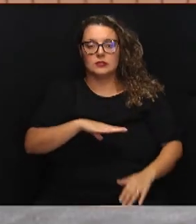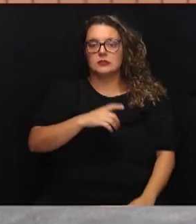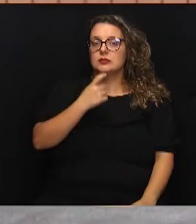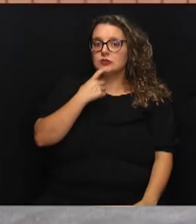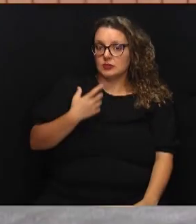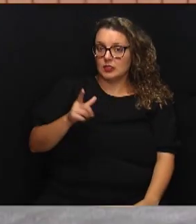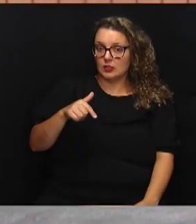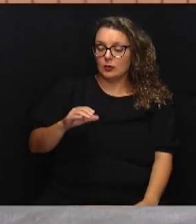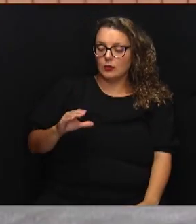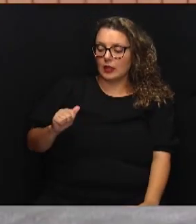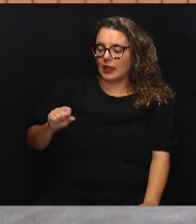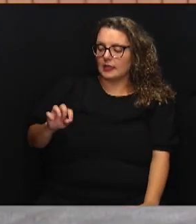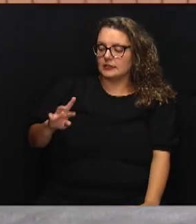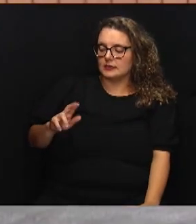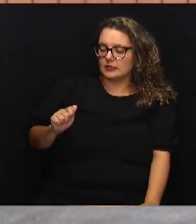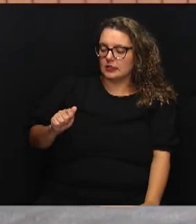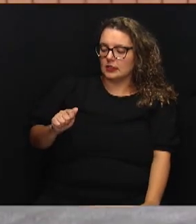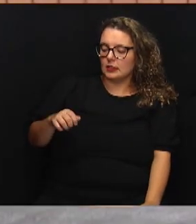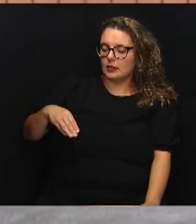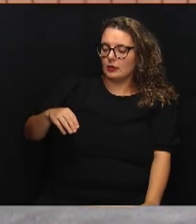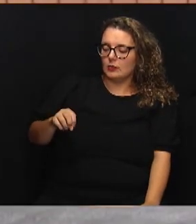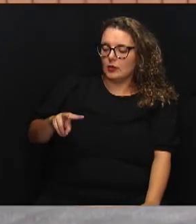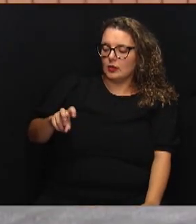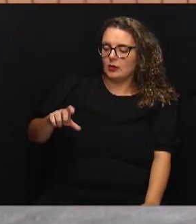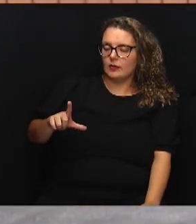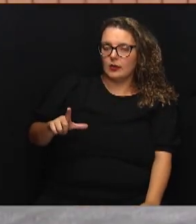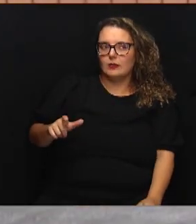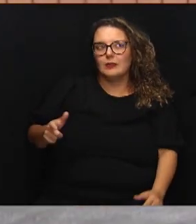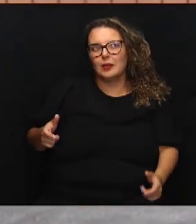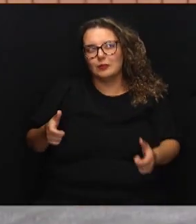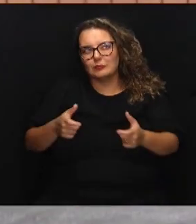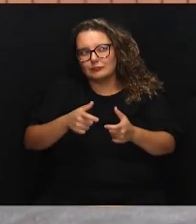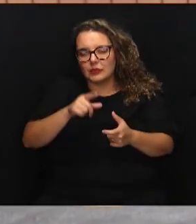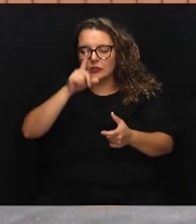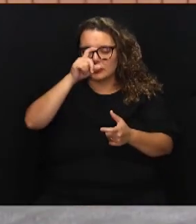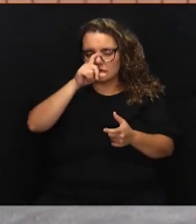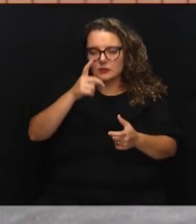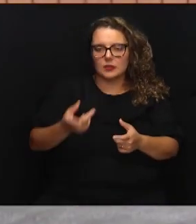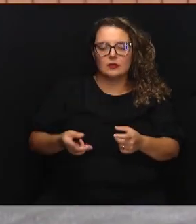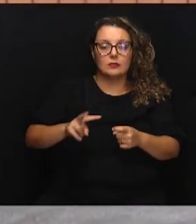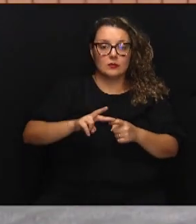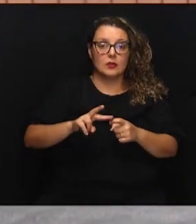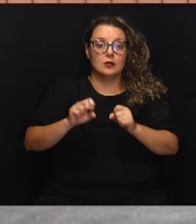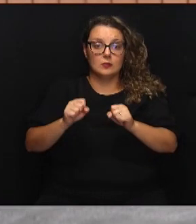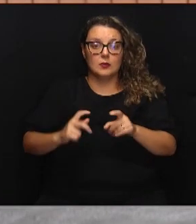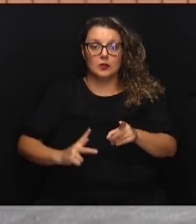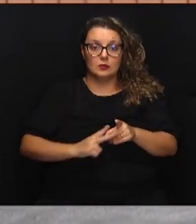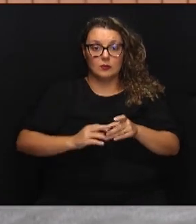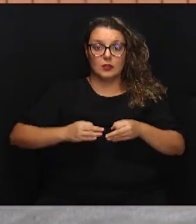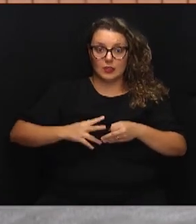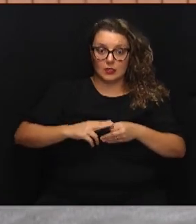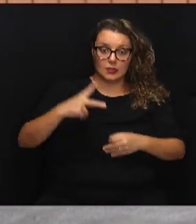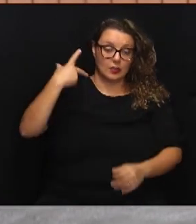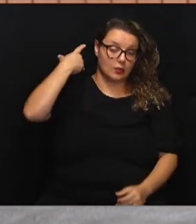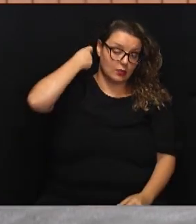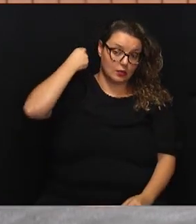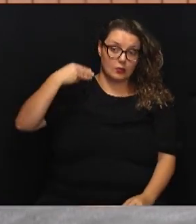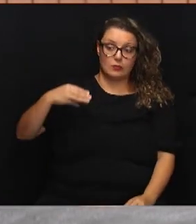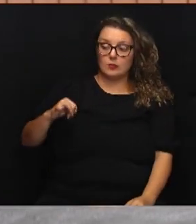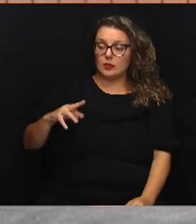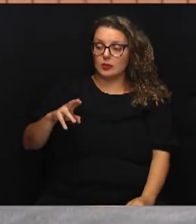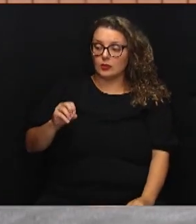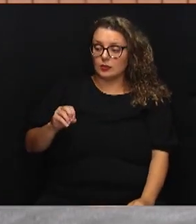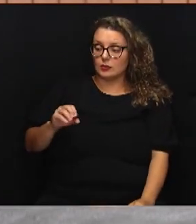que é um mini hospital veterinário que podem fazer essa castração e a microchipagem. Temos 2